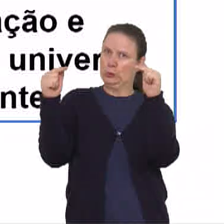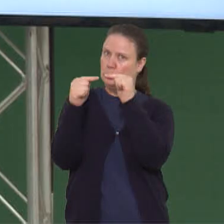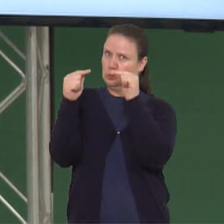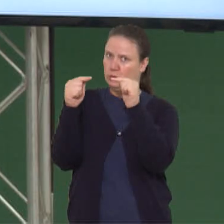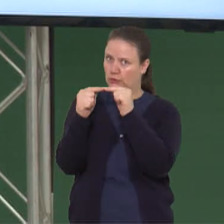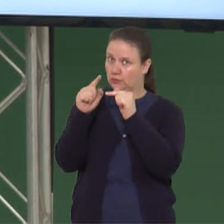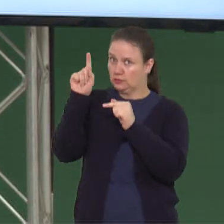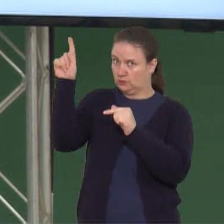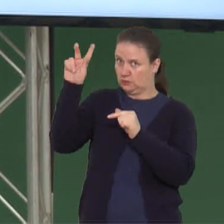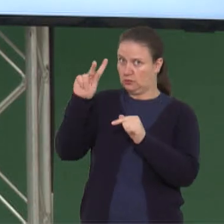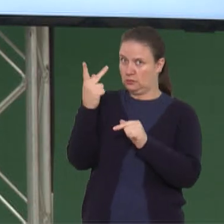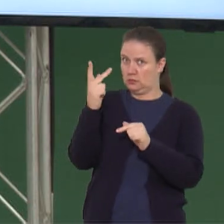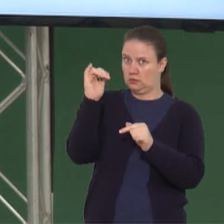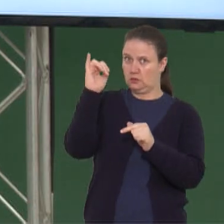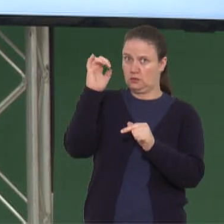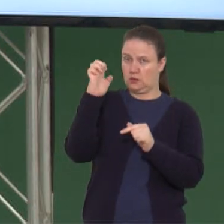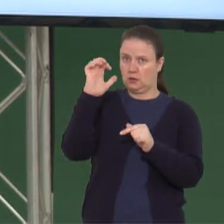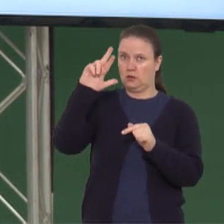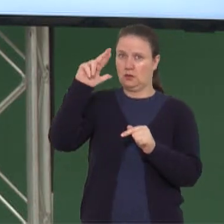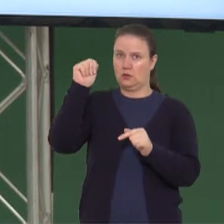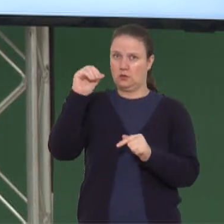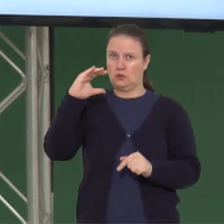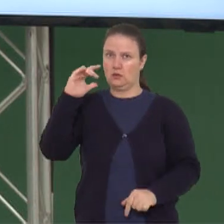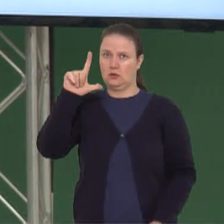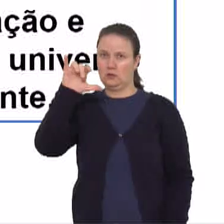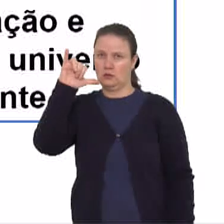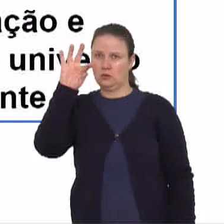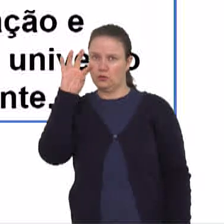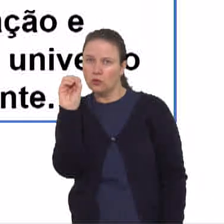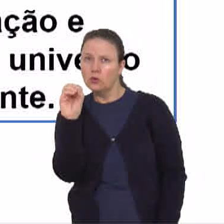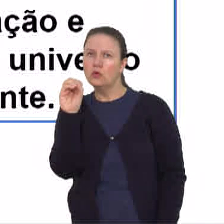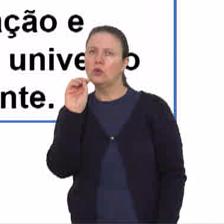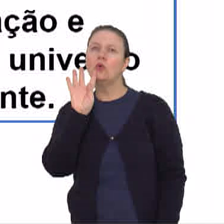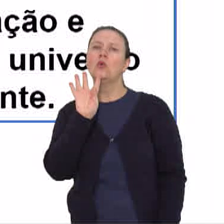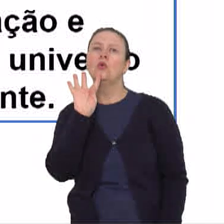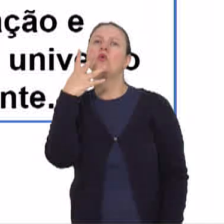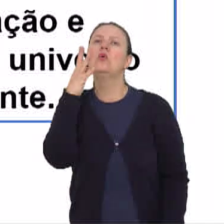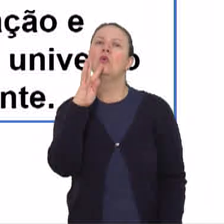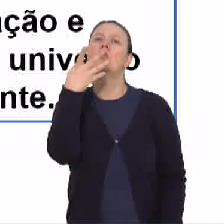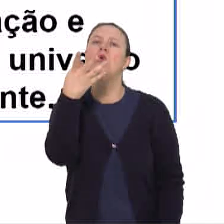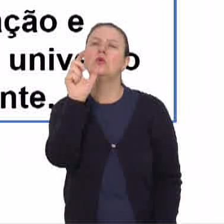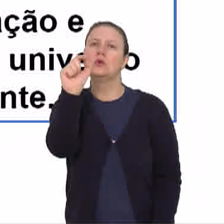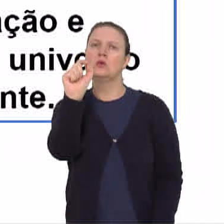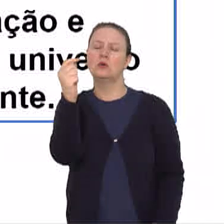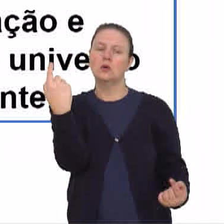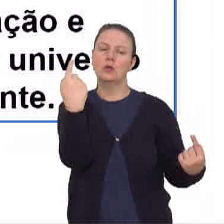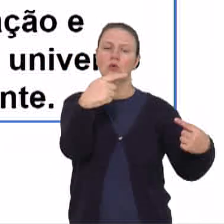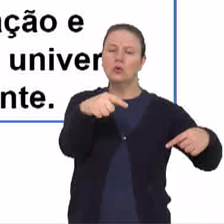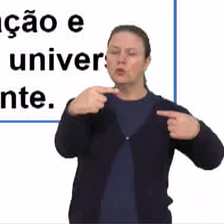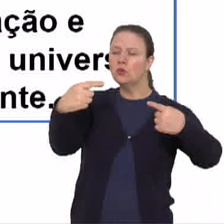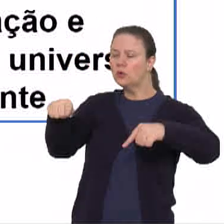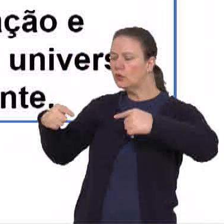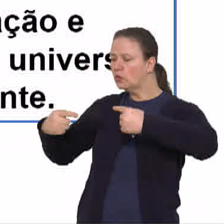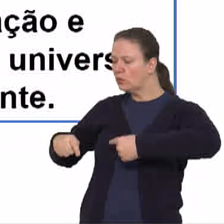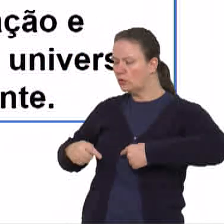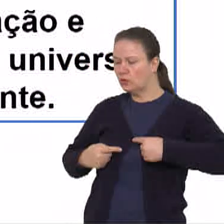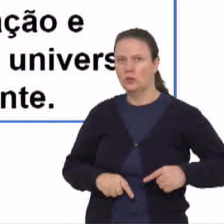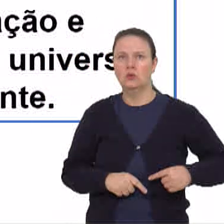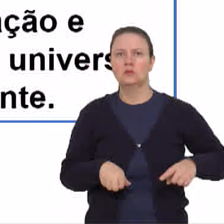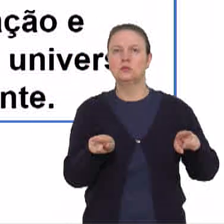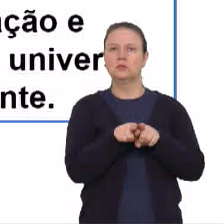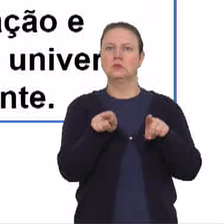segundo Heráclito, são consequências da tensão entre os opostos, da ação e